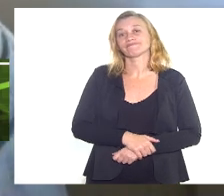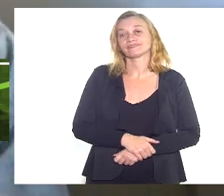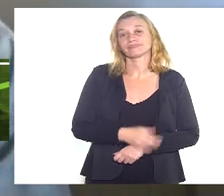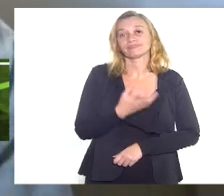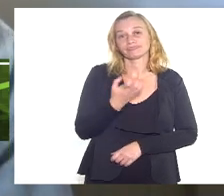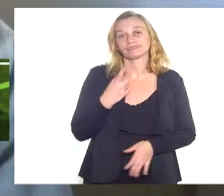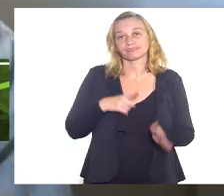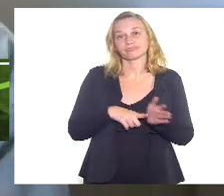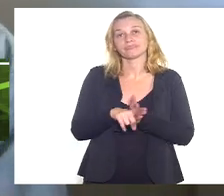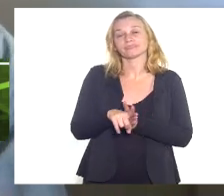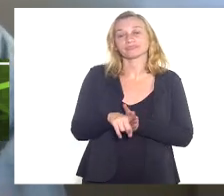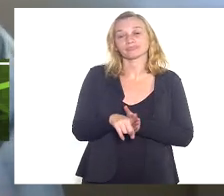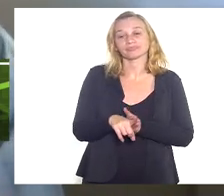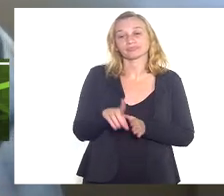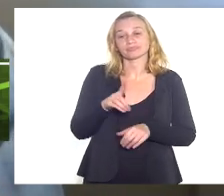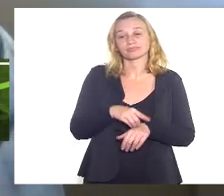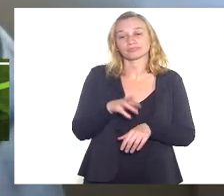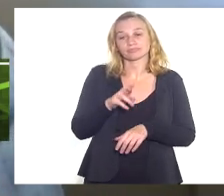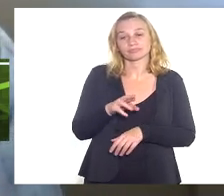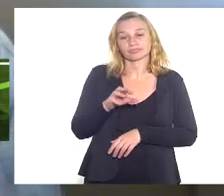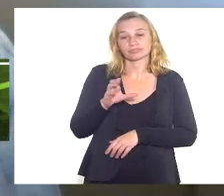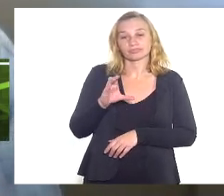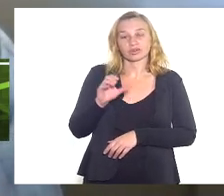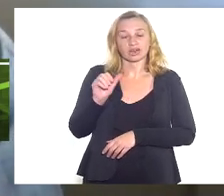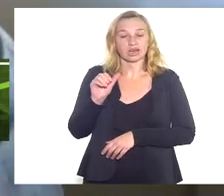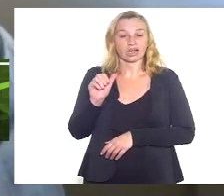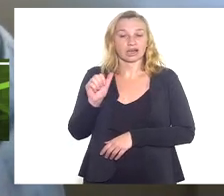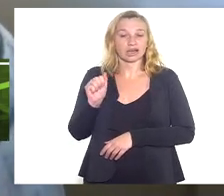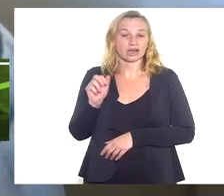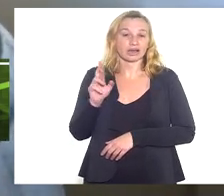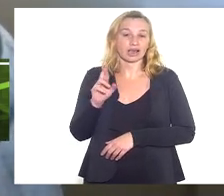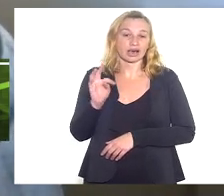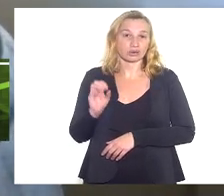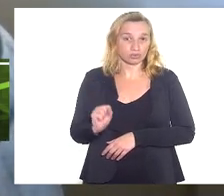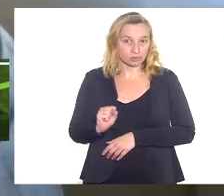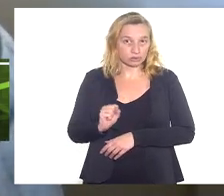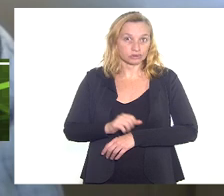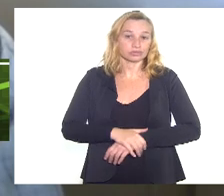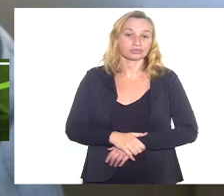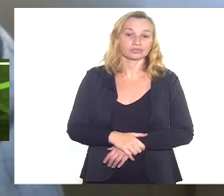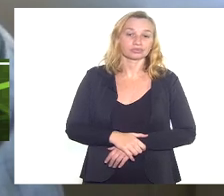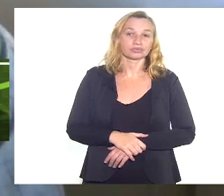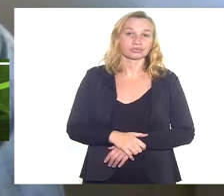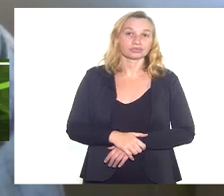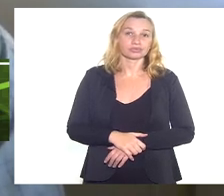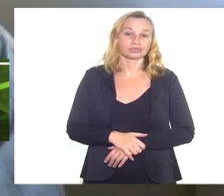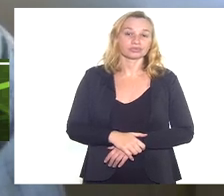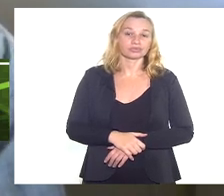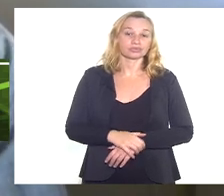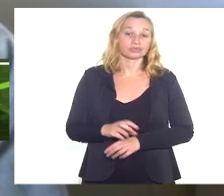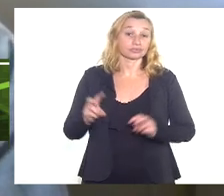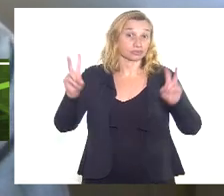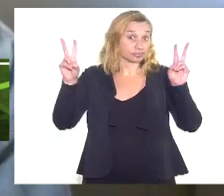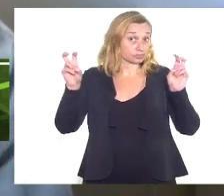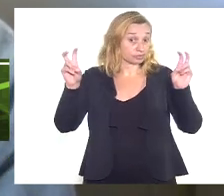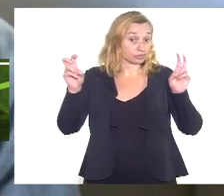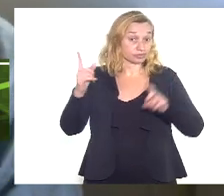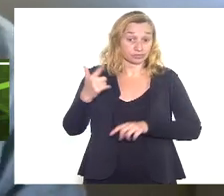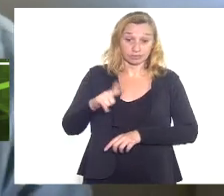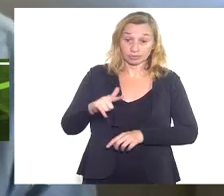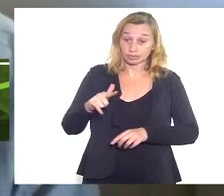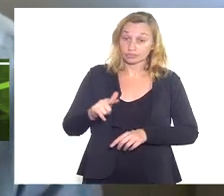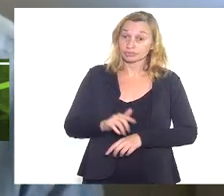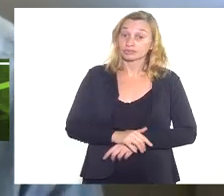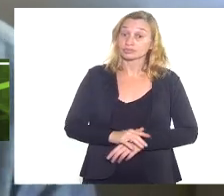Queria perguntar ao doutor Carlos Gadelha se, em cima desse tema novamente